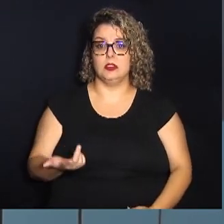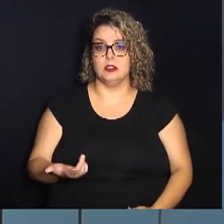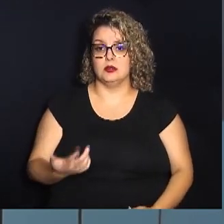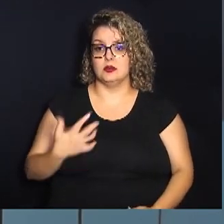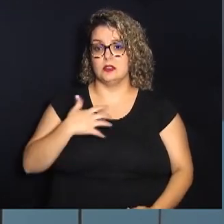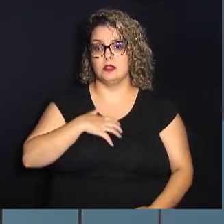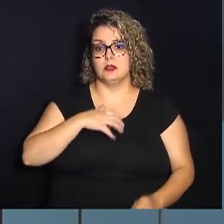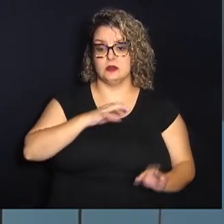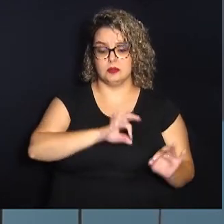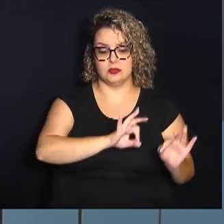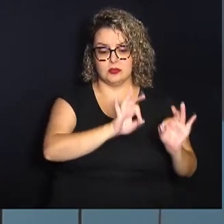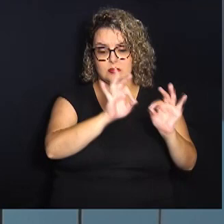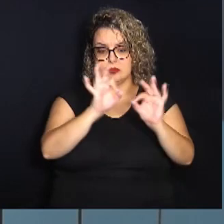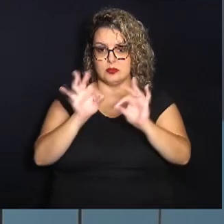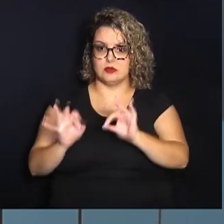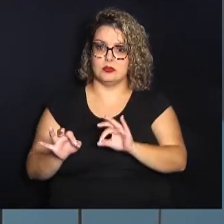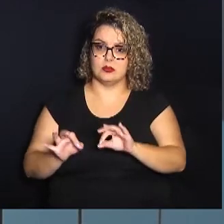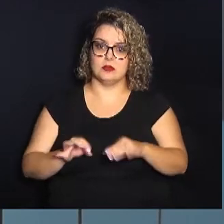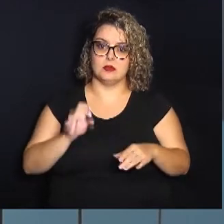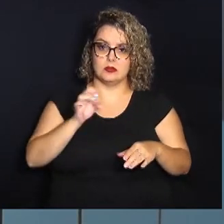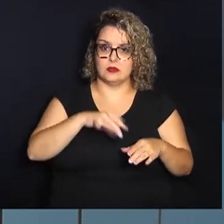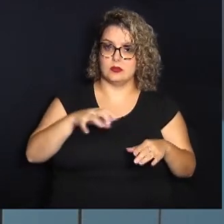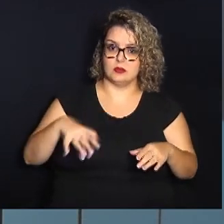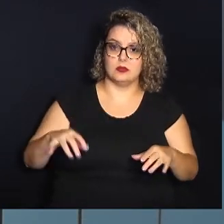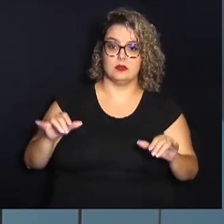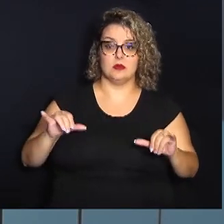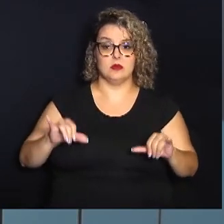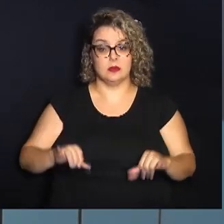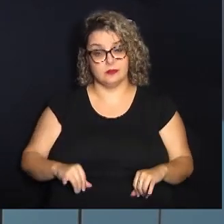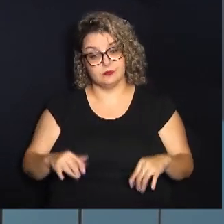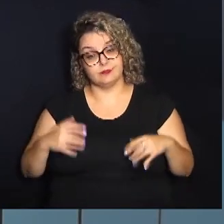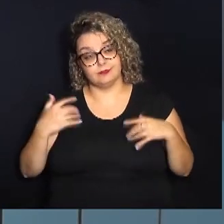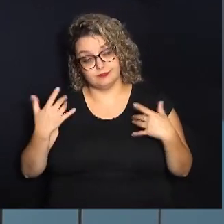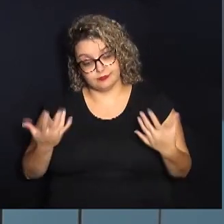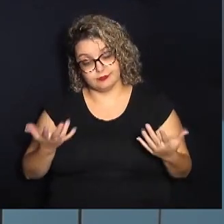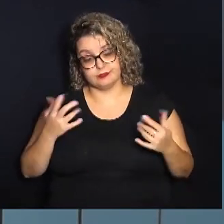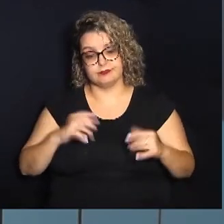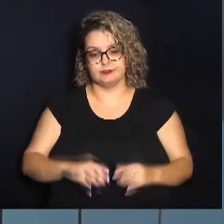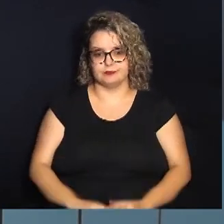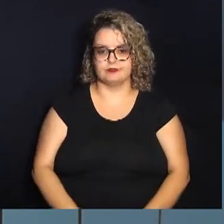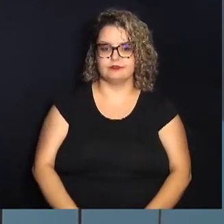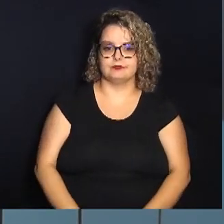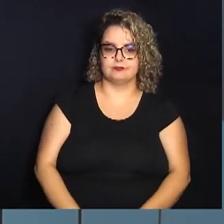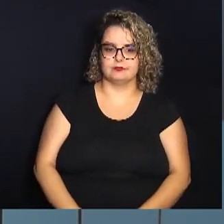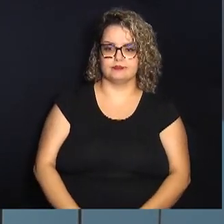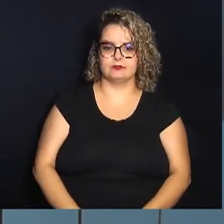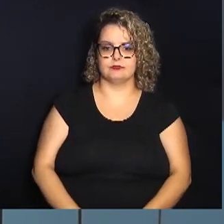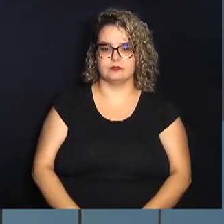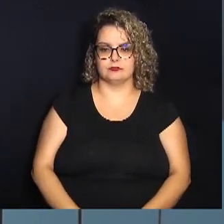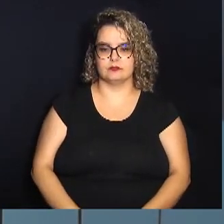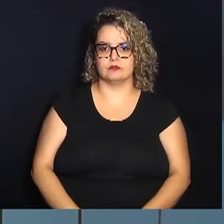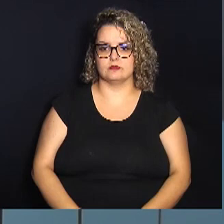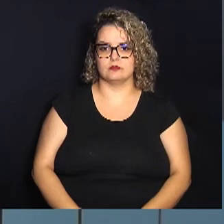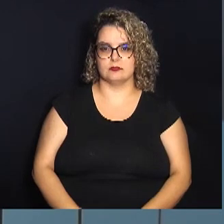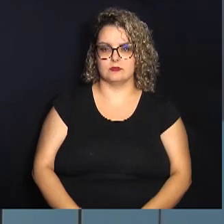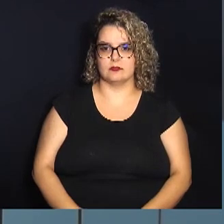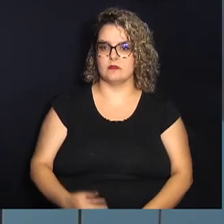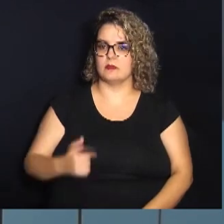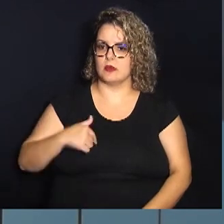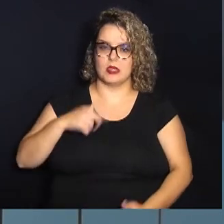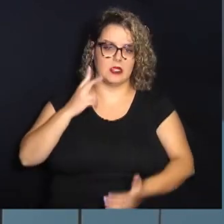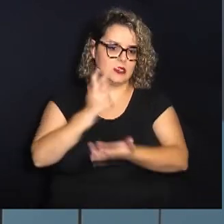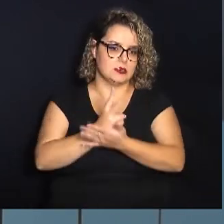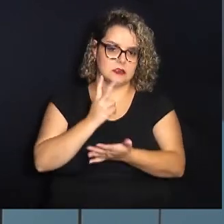de acompanhar esse plantio e a gente vai sofrer. Então, enfim, eu vou sempre